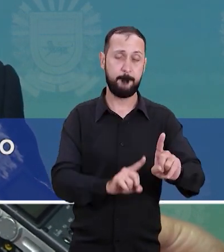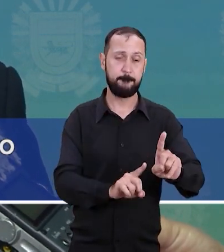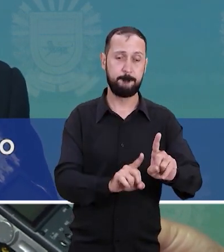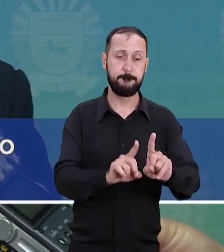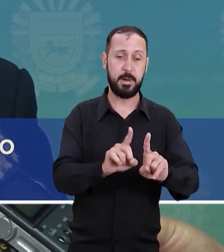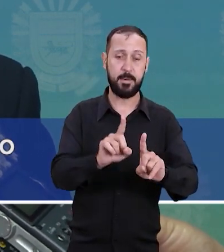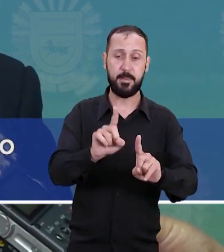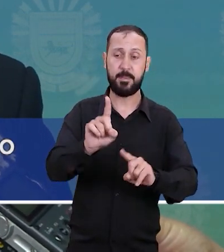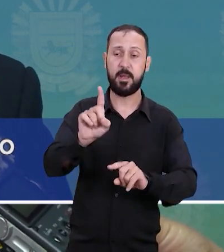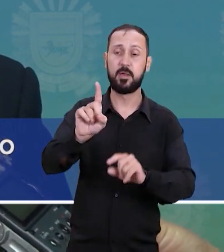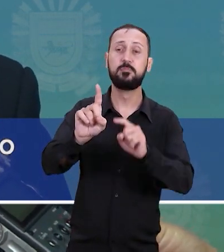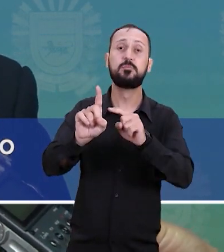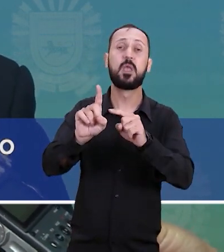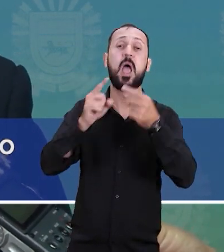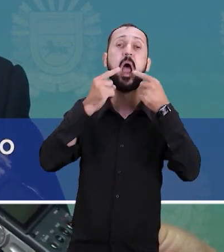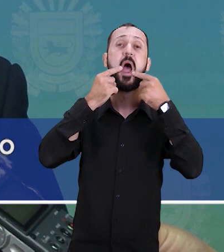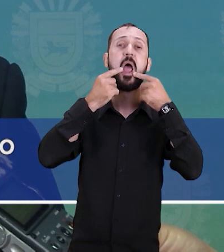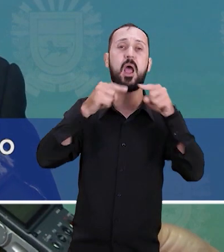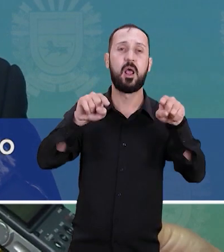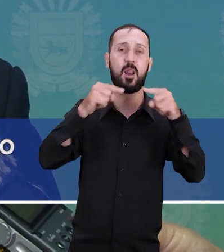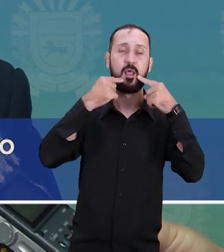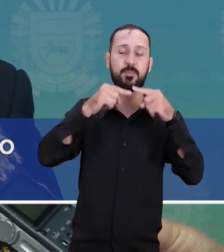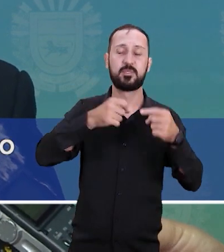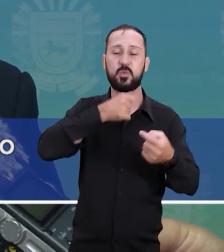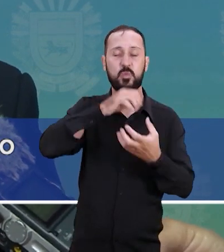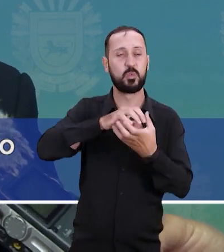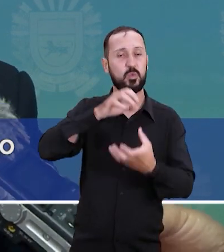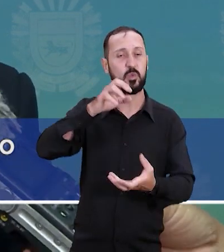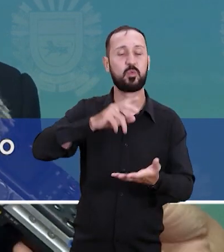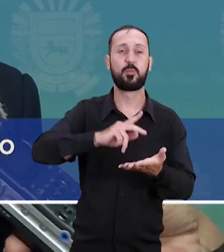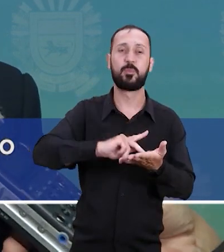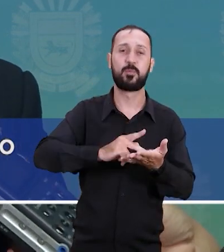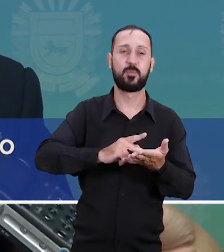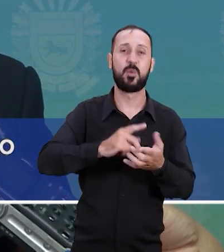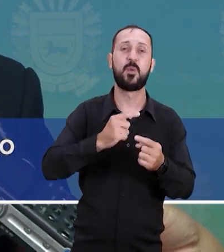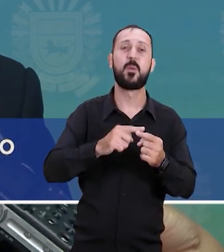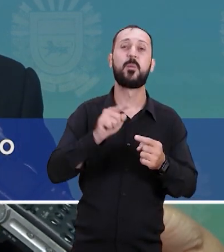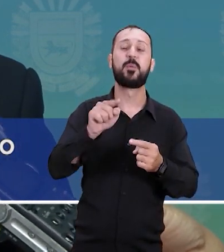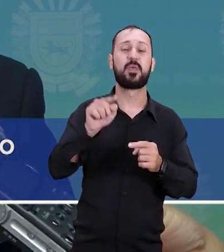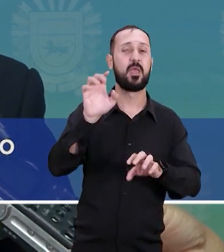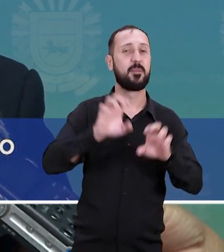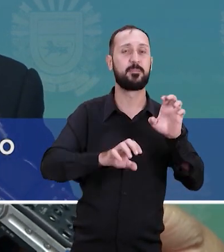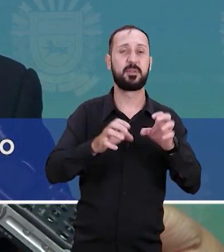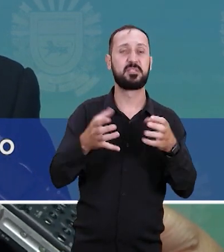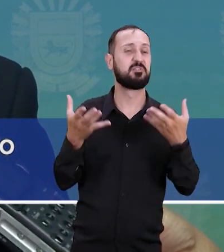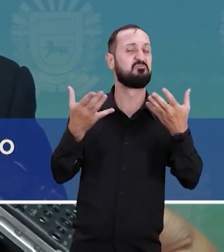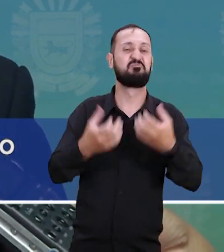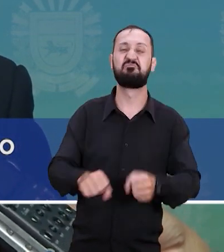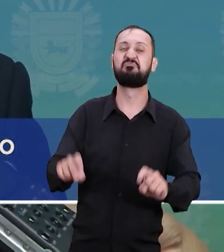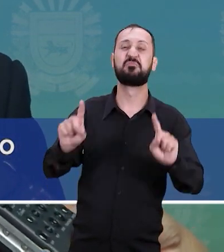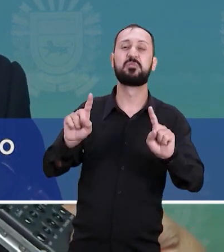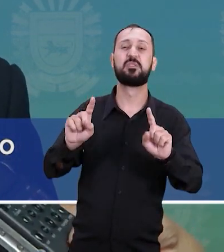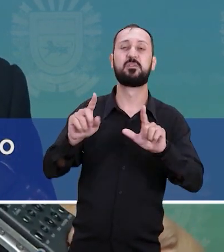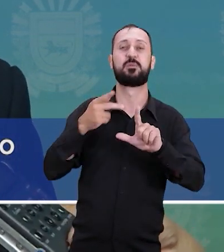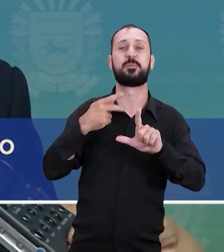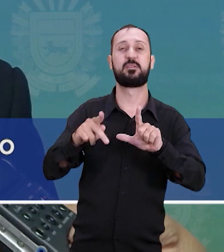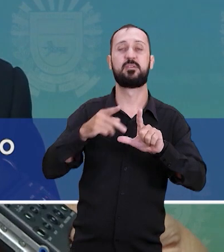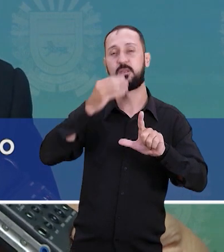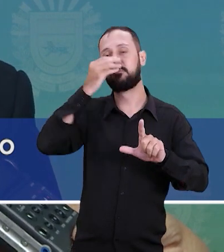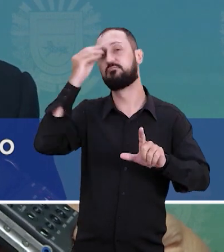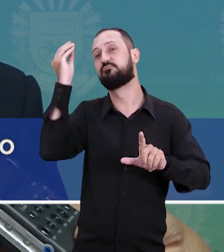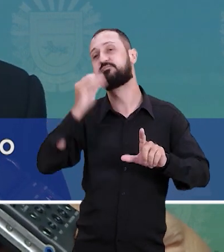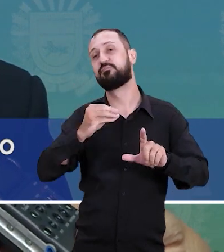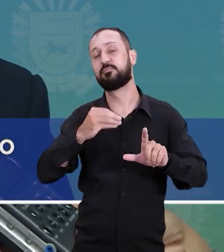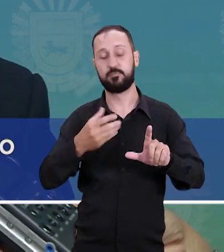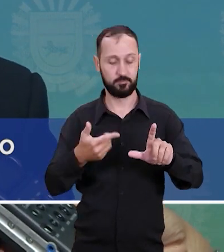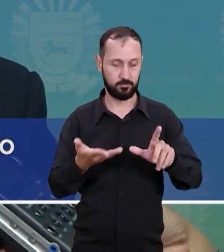43%, né, das reclamações dos idosos ao PROCON do não cumprimento do